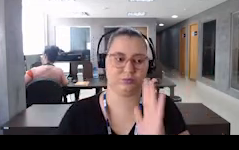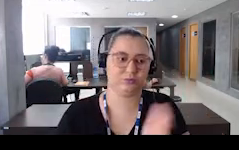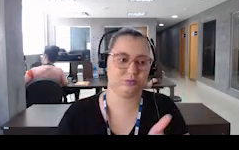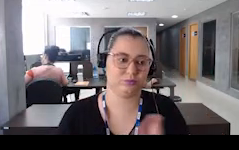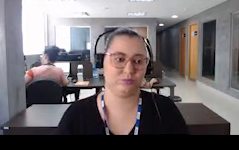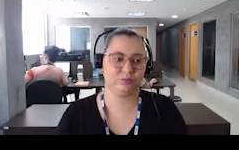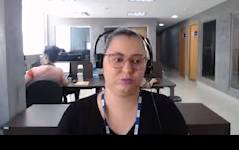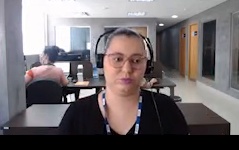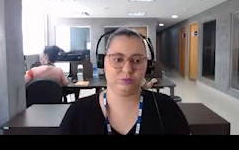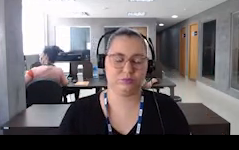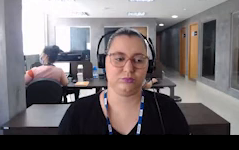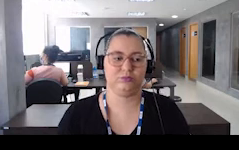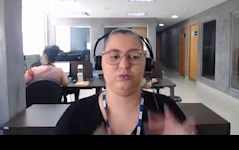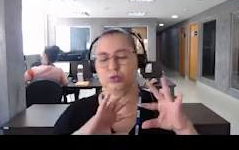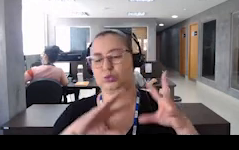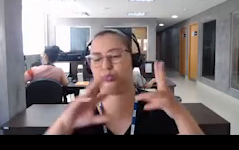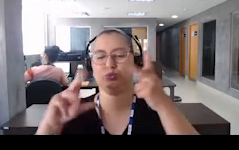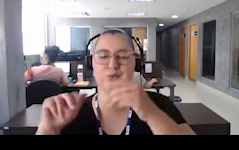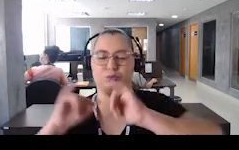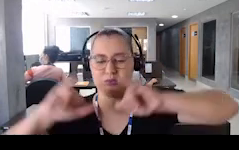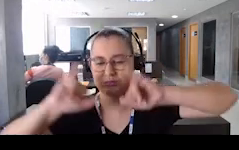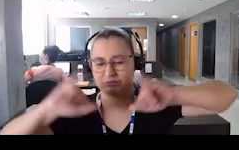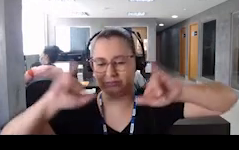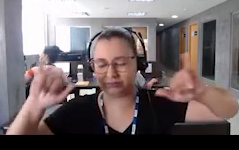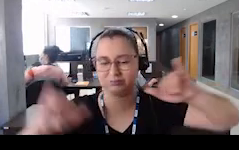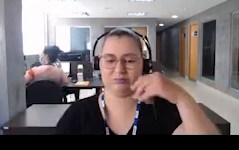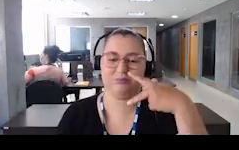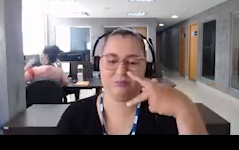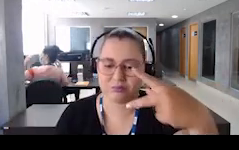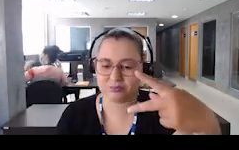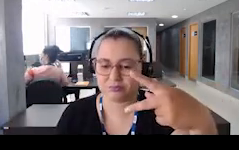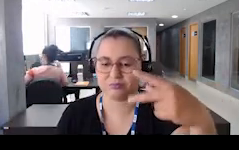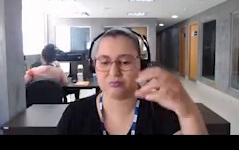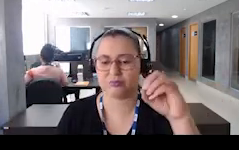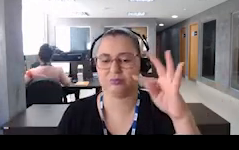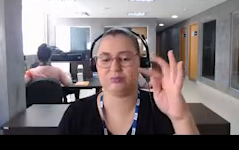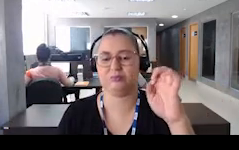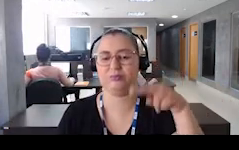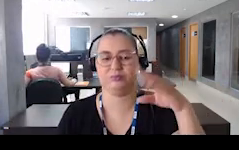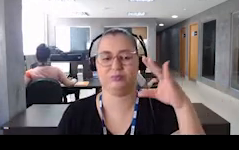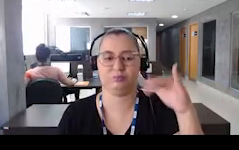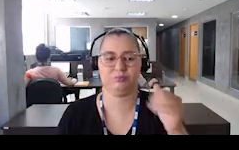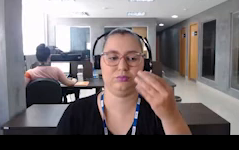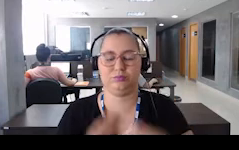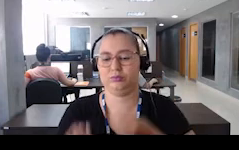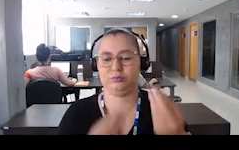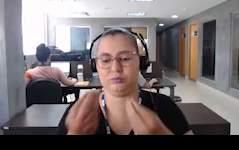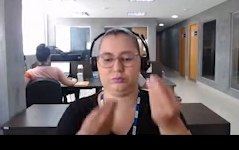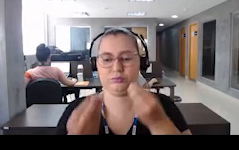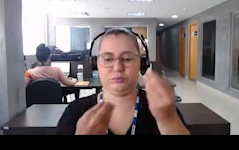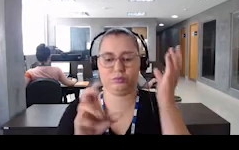ó, ele vai aparecer todas as informações com relação à potência elétrica, né? As fórmulas, como